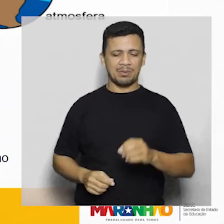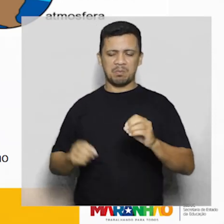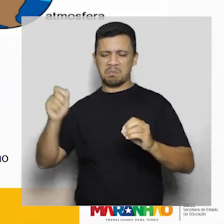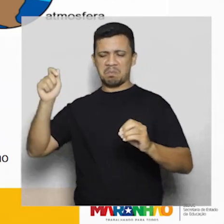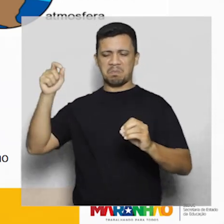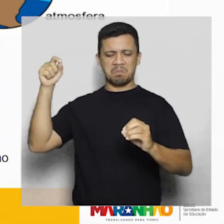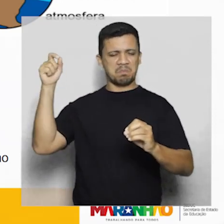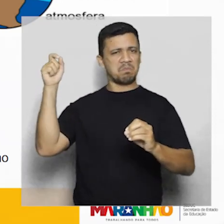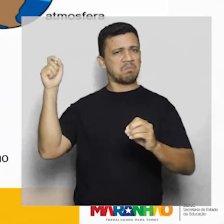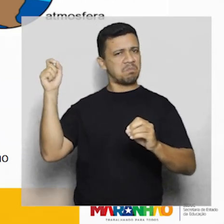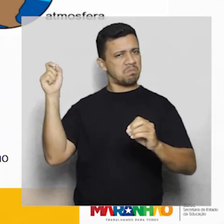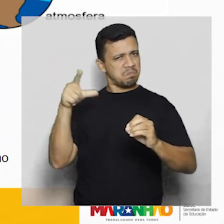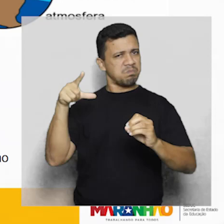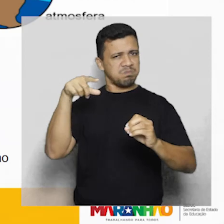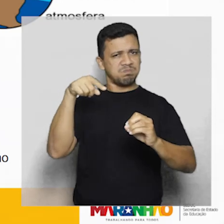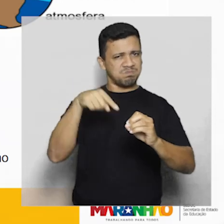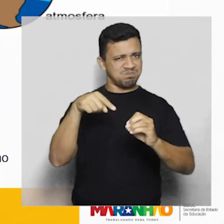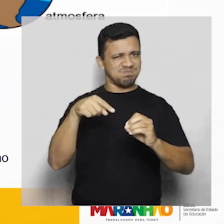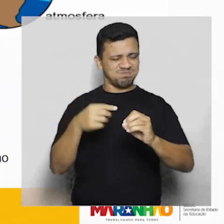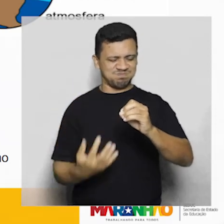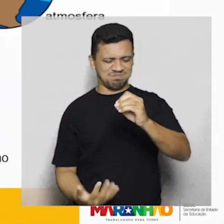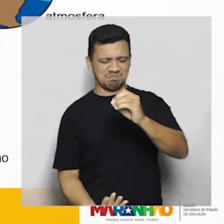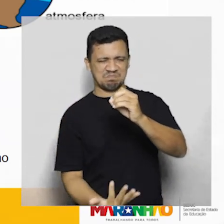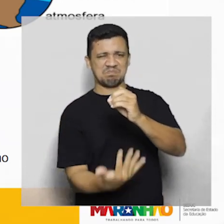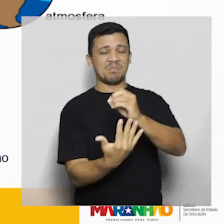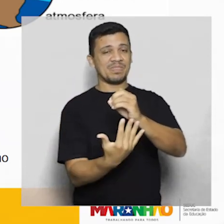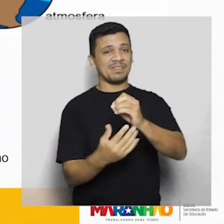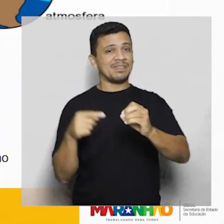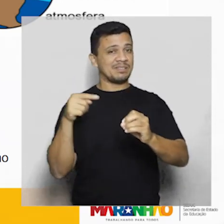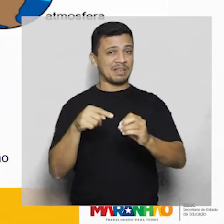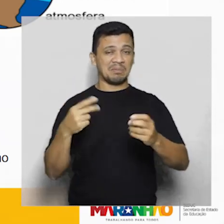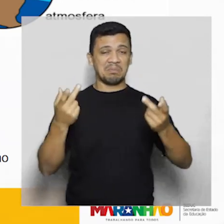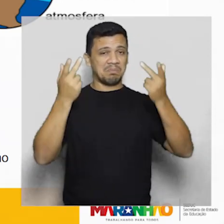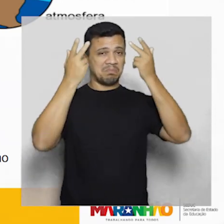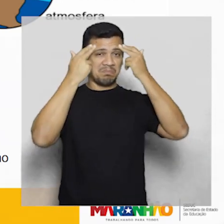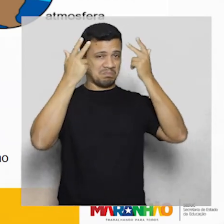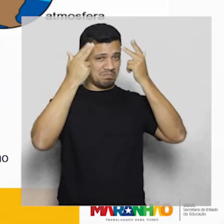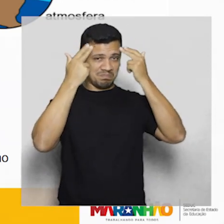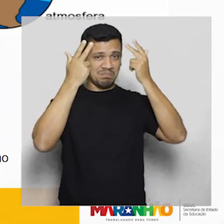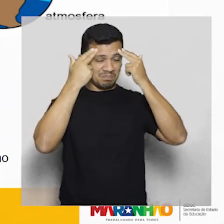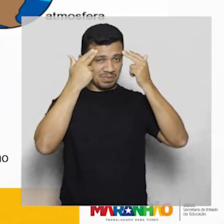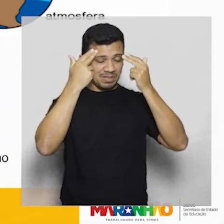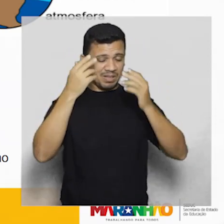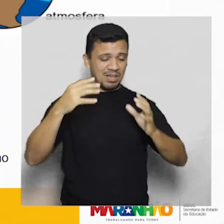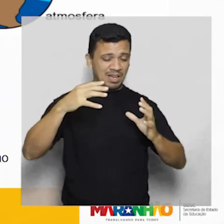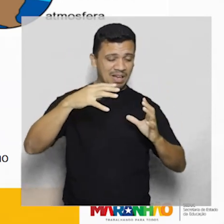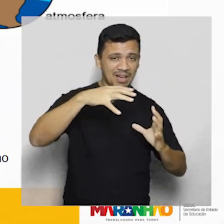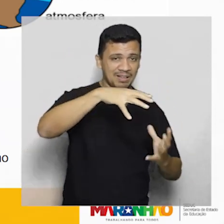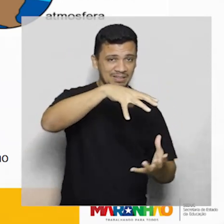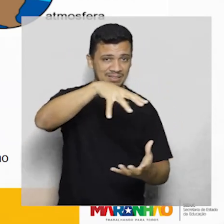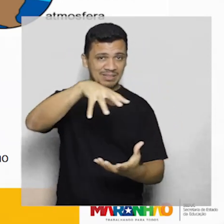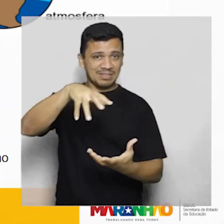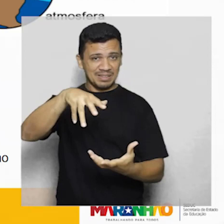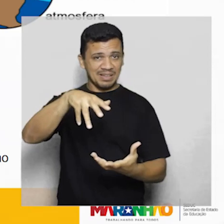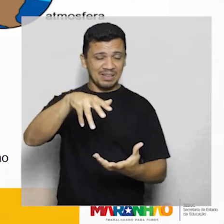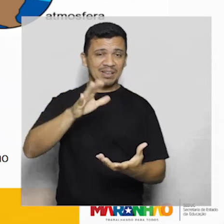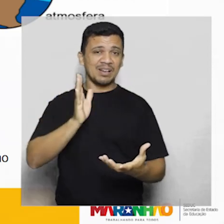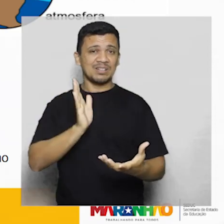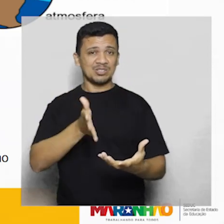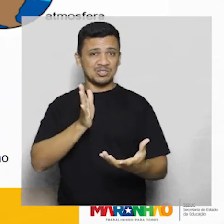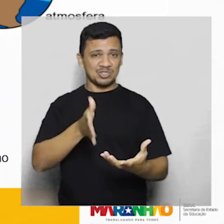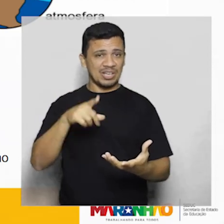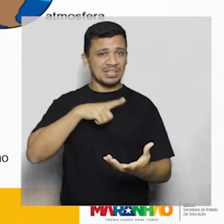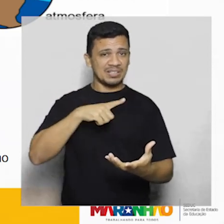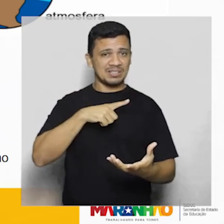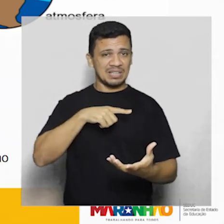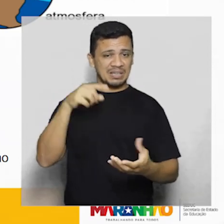o efeito estufa é um efeito natural então naturalmente a terra né já tem esse